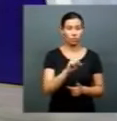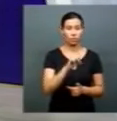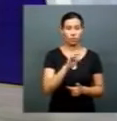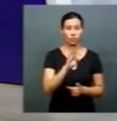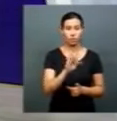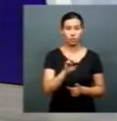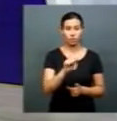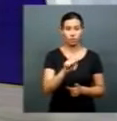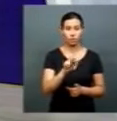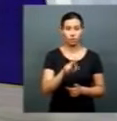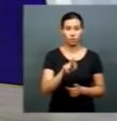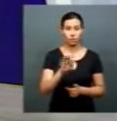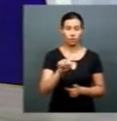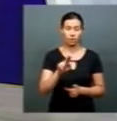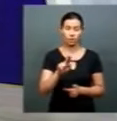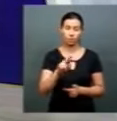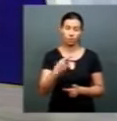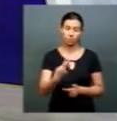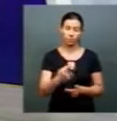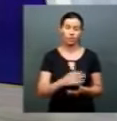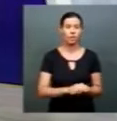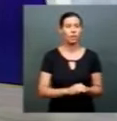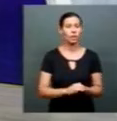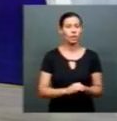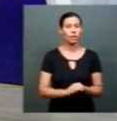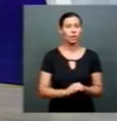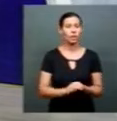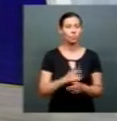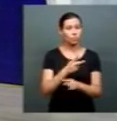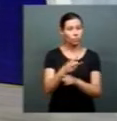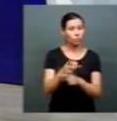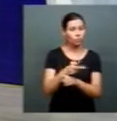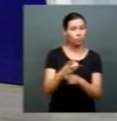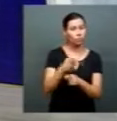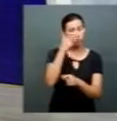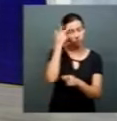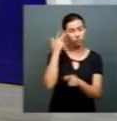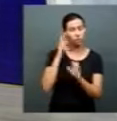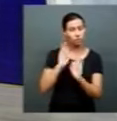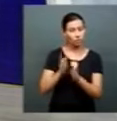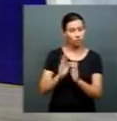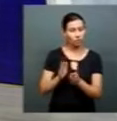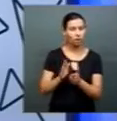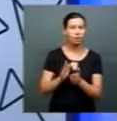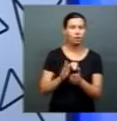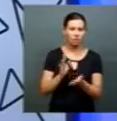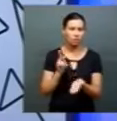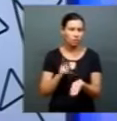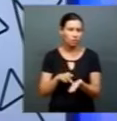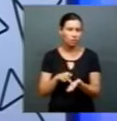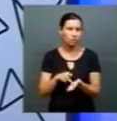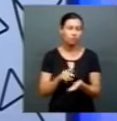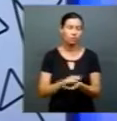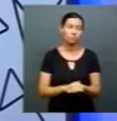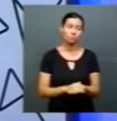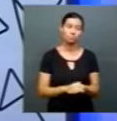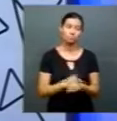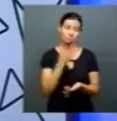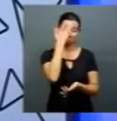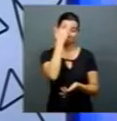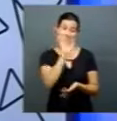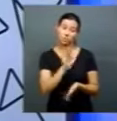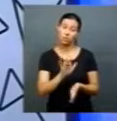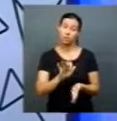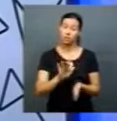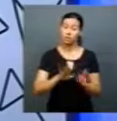Não posso afirmar se é fato, não. A gente tem visto investidores que pensam, que consideram